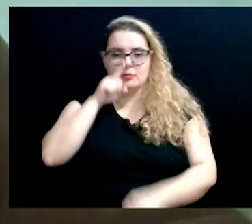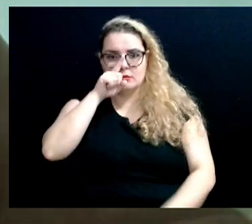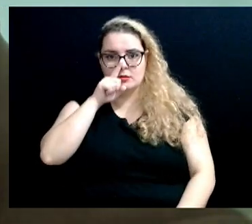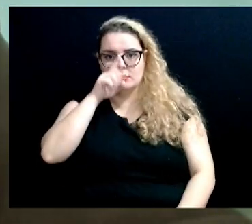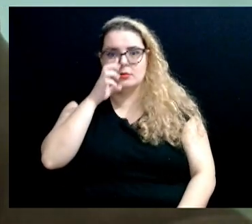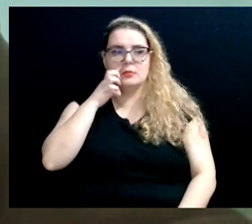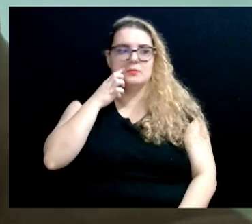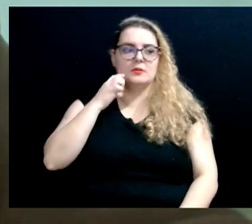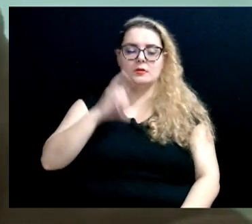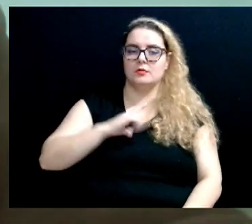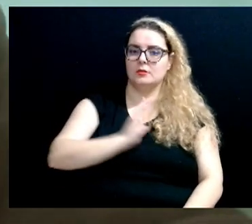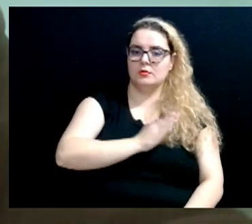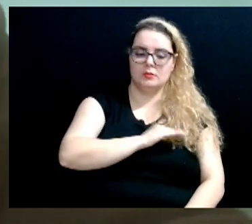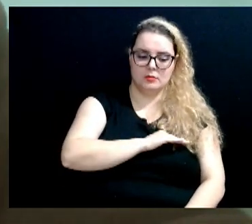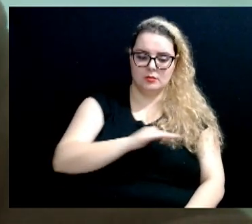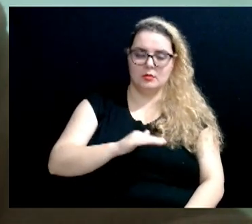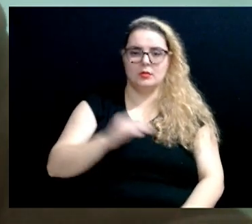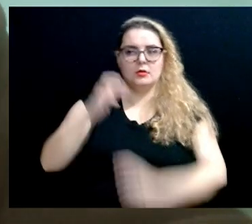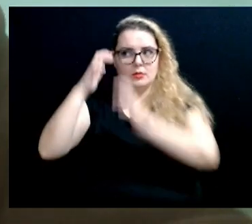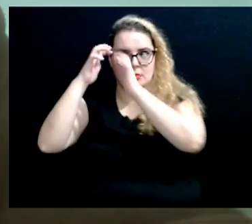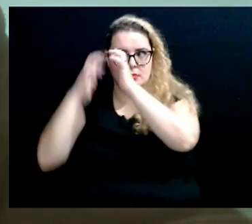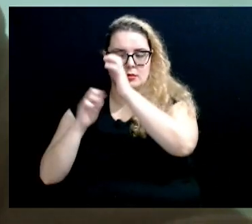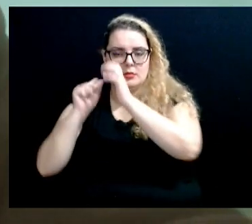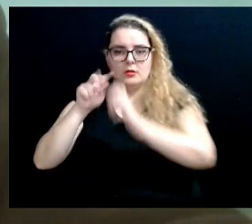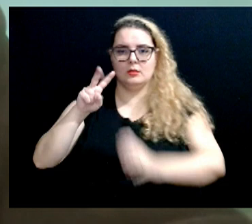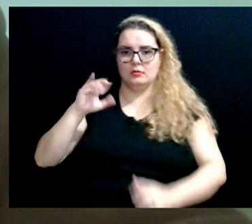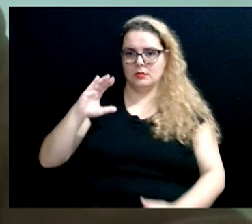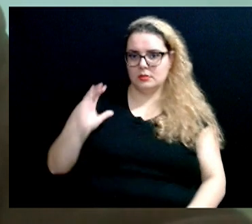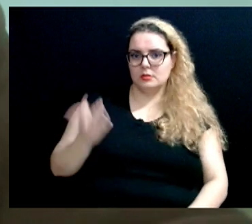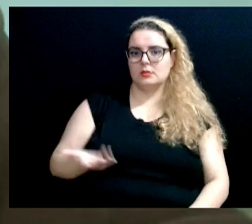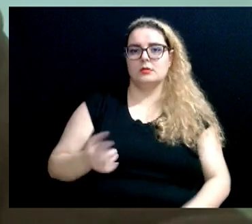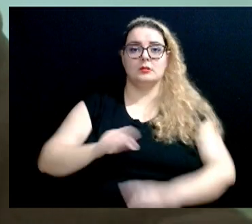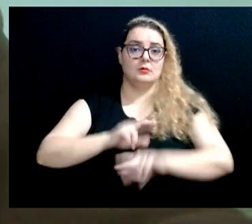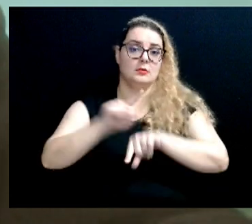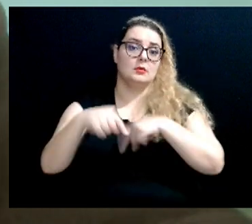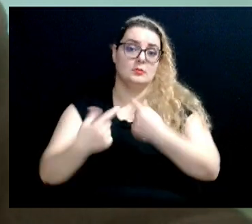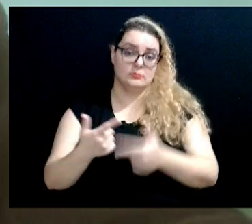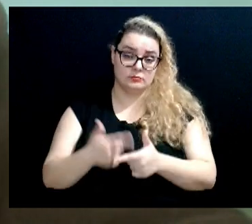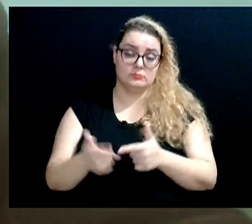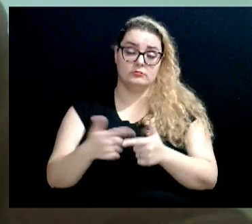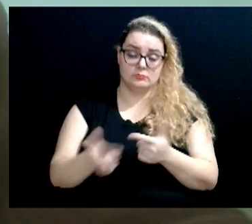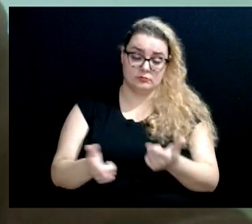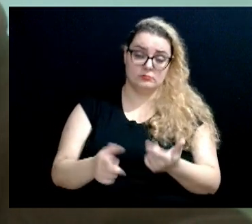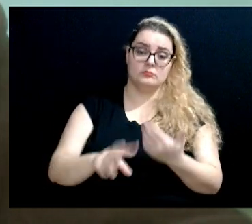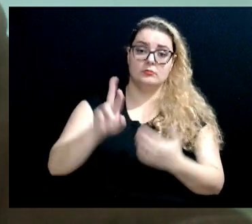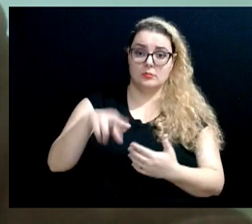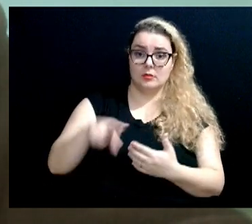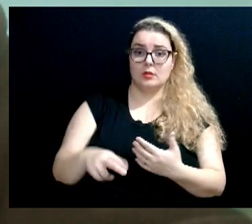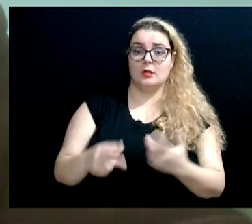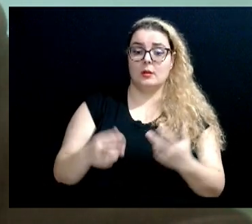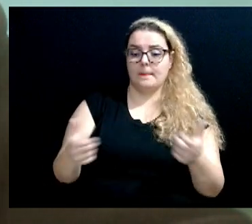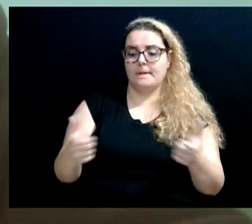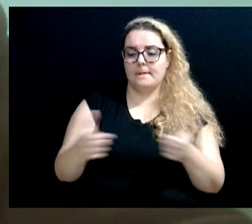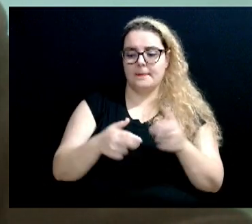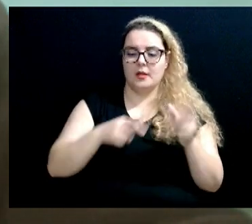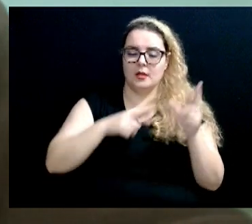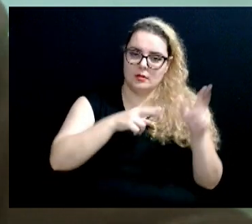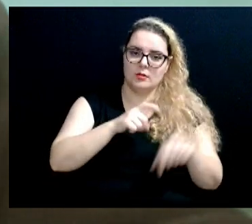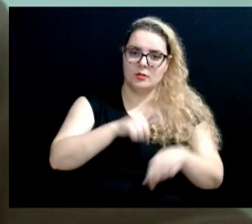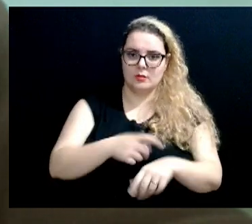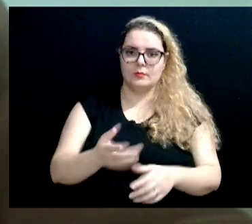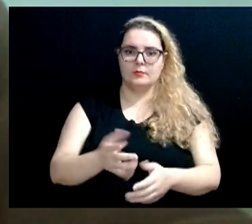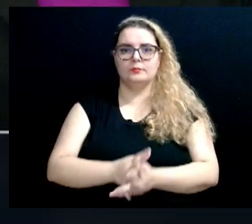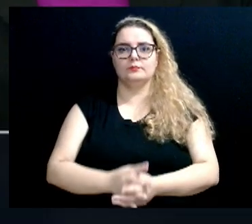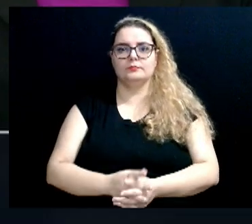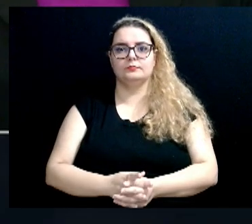ter AVC, de ter várias outras complicações em função de menos horas aí de sono. Olha só, né?